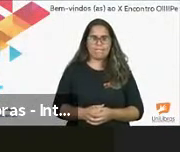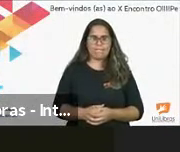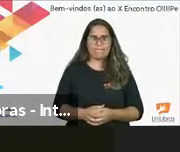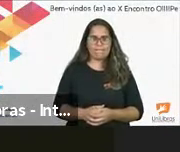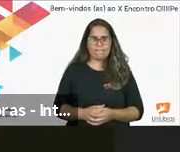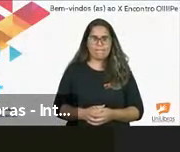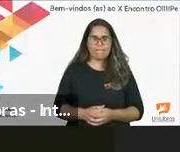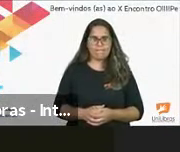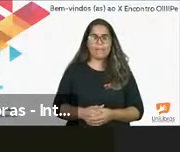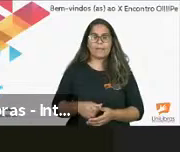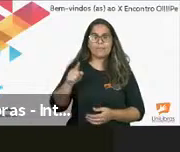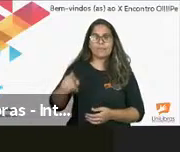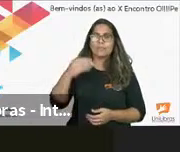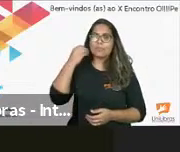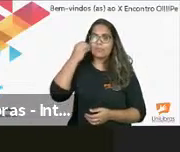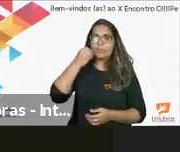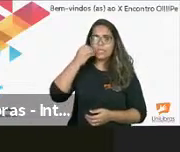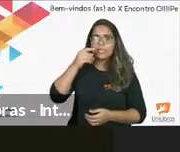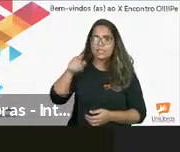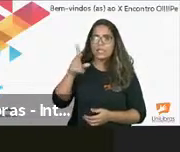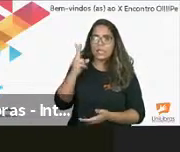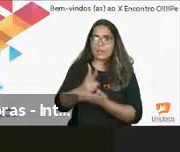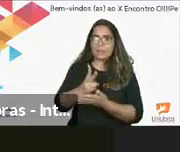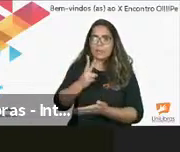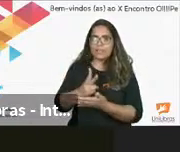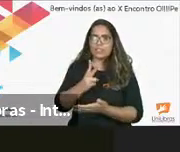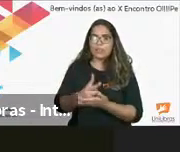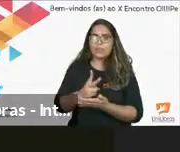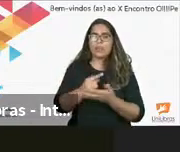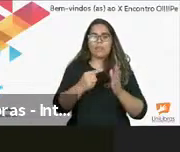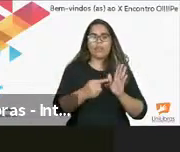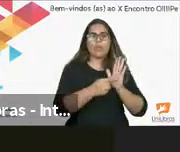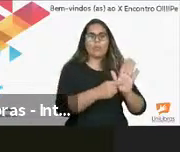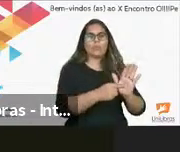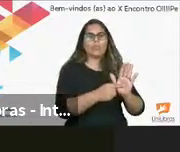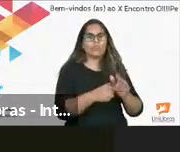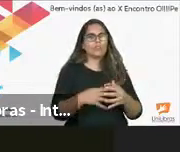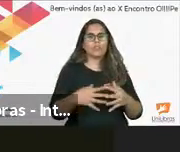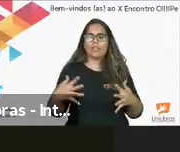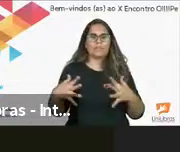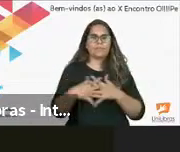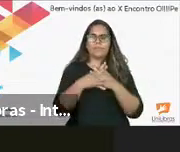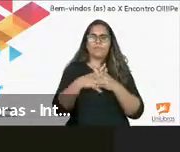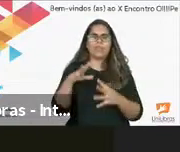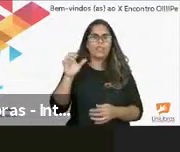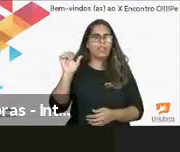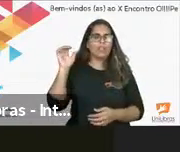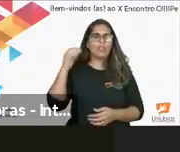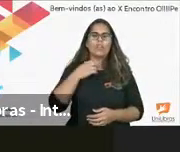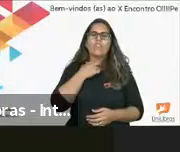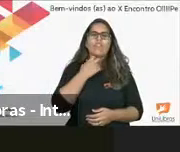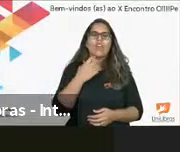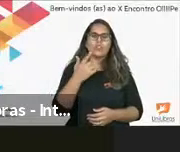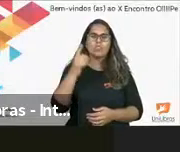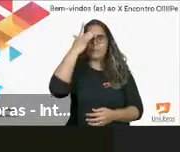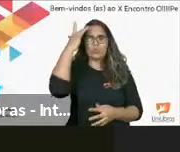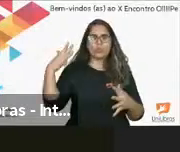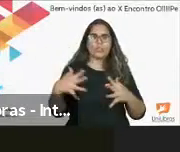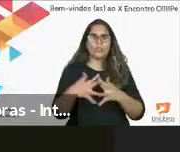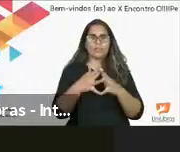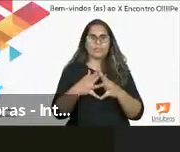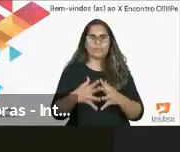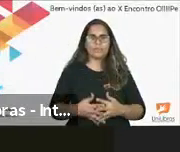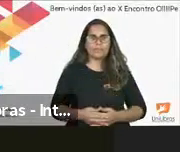experiência que o Podnose mostrou com o peixe. Mas o Carlos vai pegar a baixa inicial. Tem um microfone aberto.